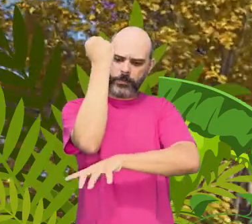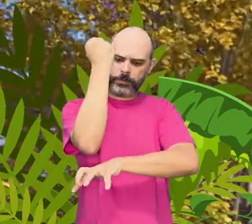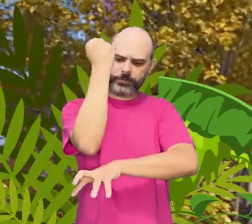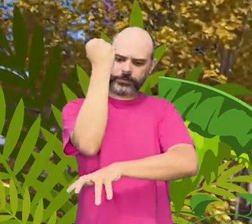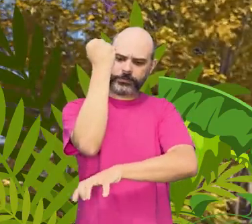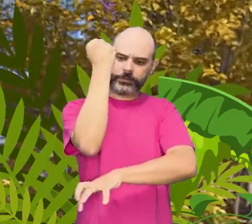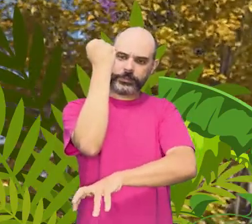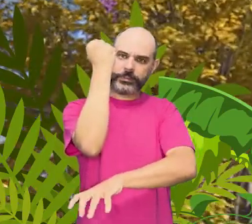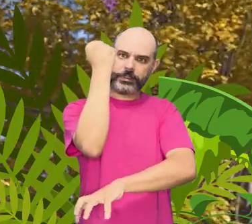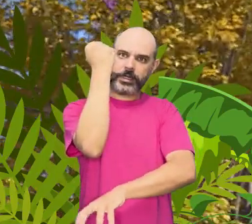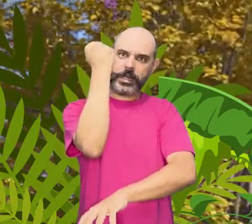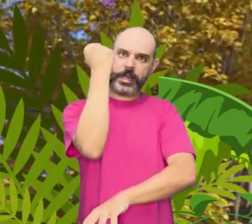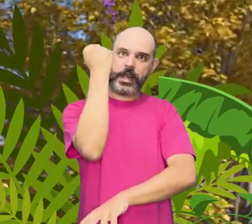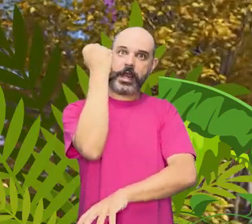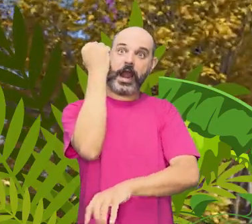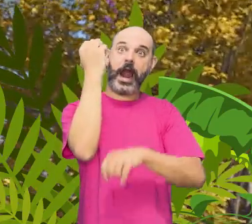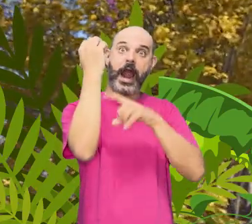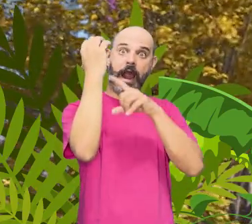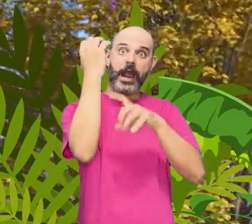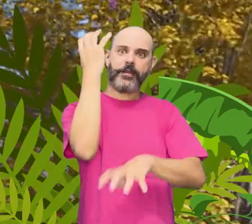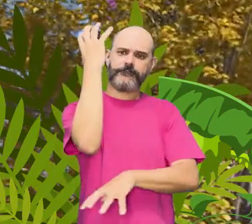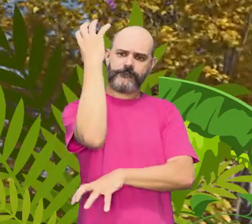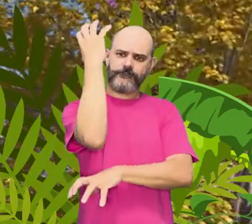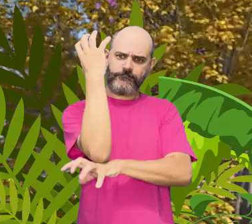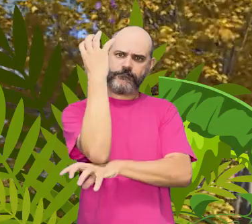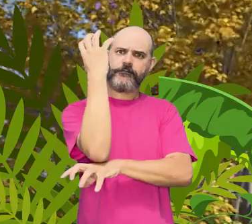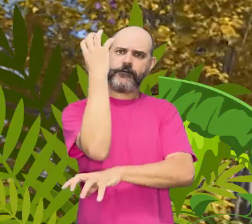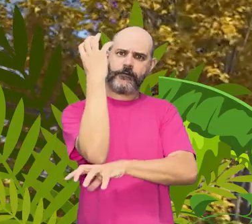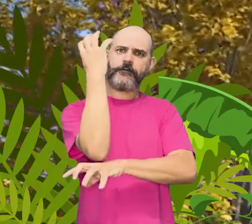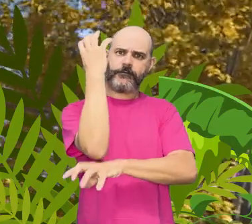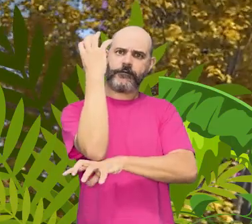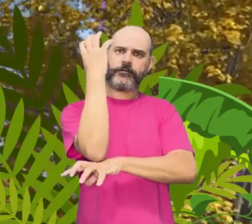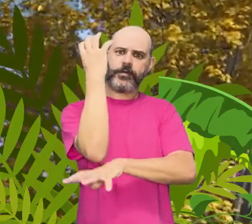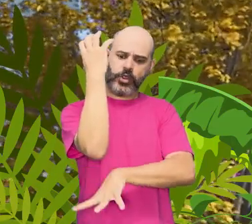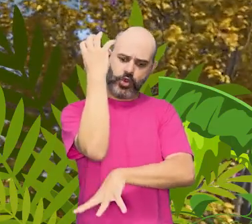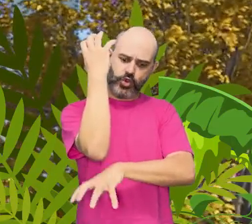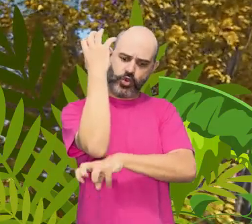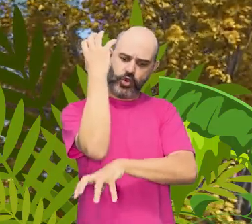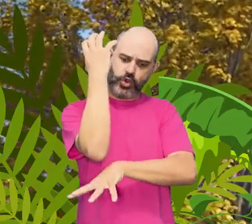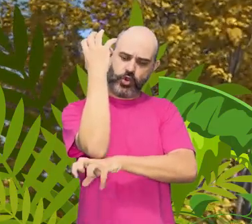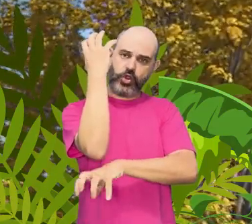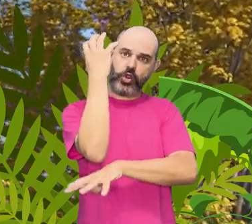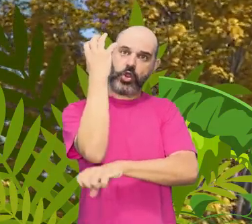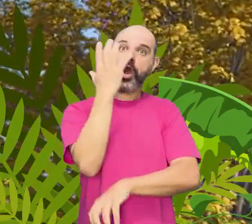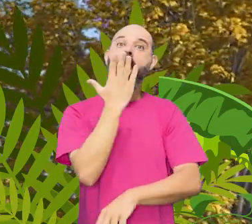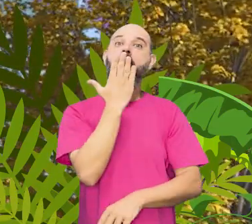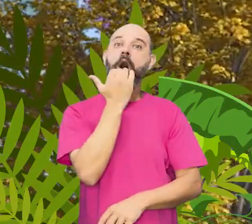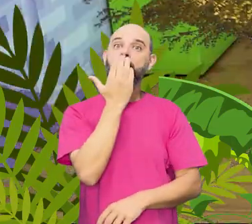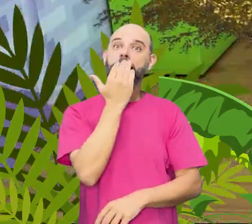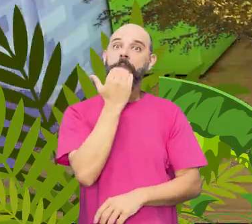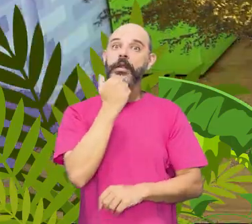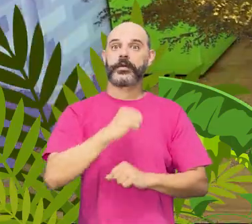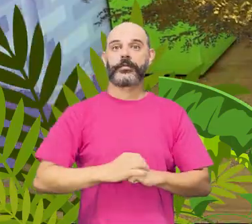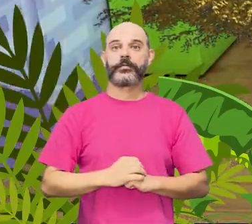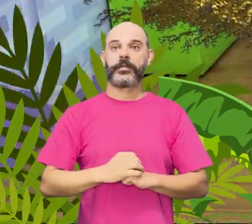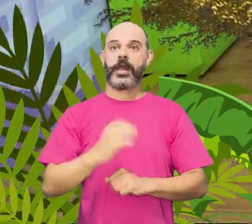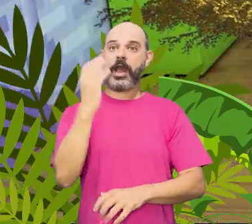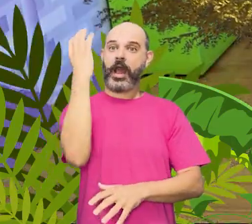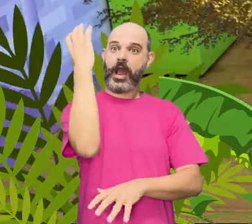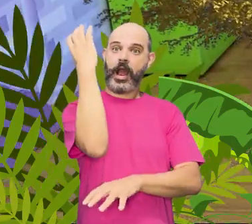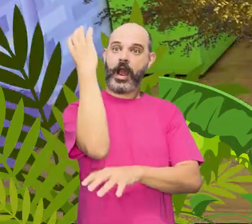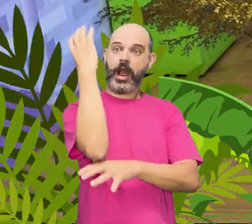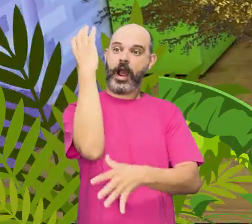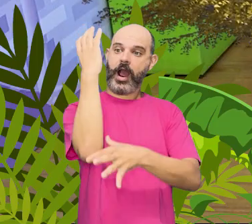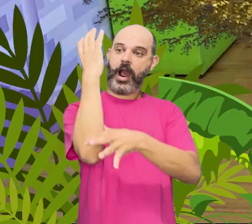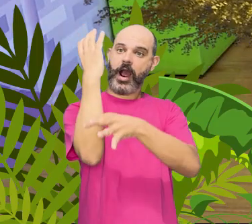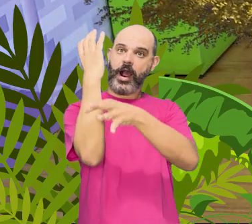E se ramificam para deixar a planta firme na terra. E também para absorver alimento do solo. Na parte